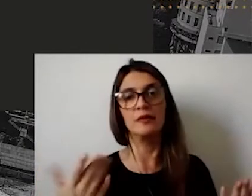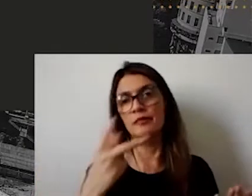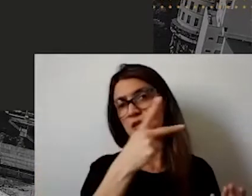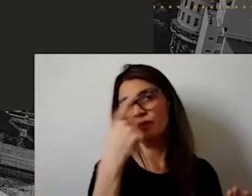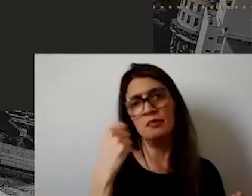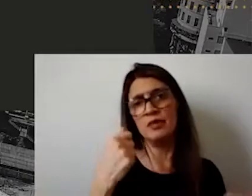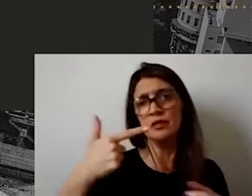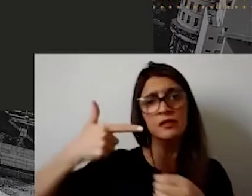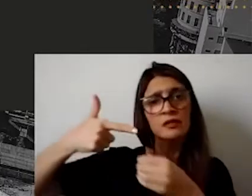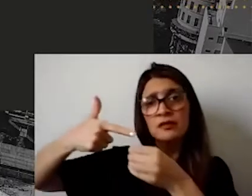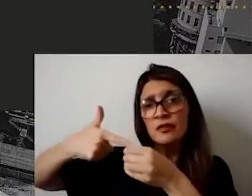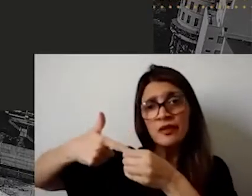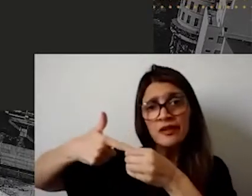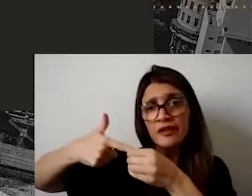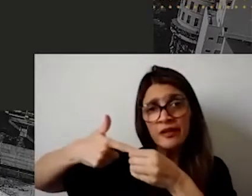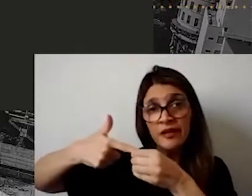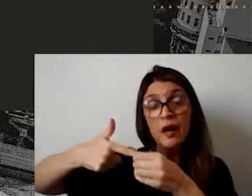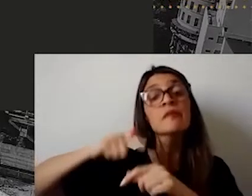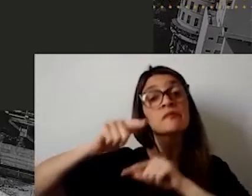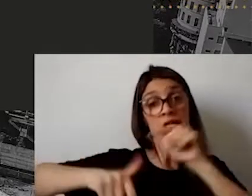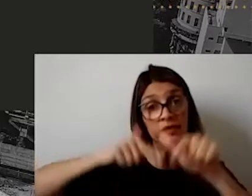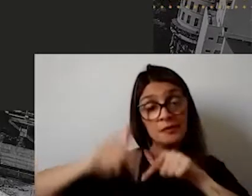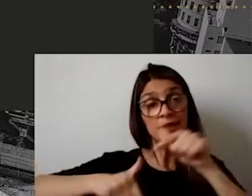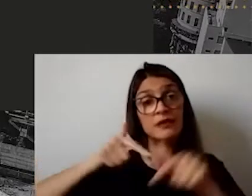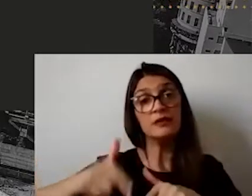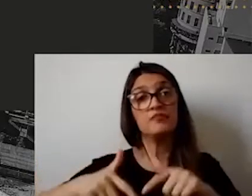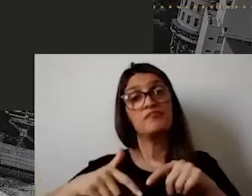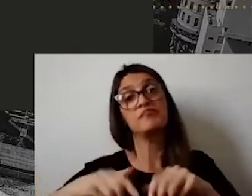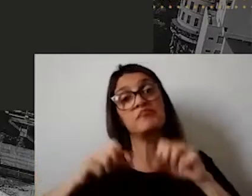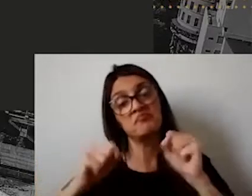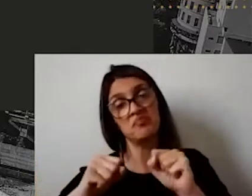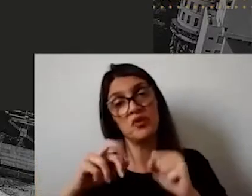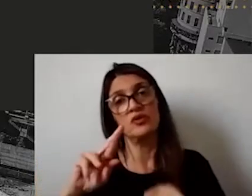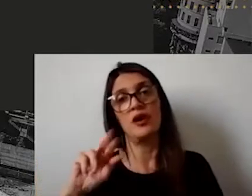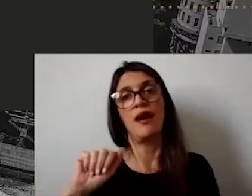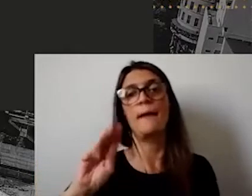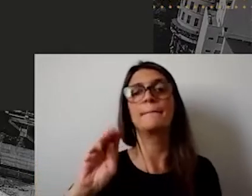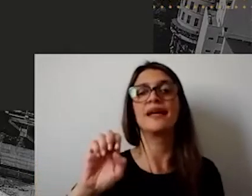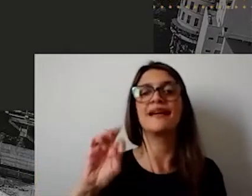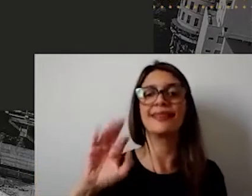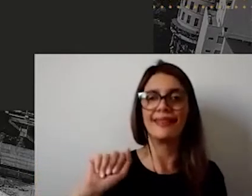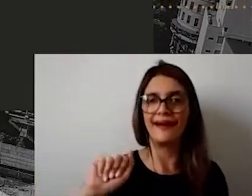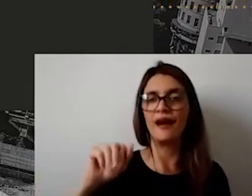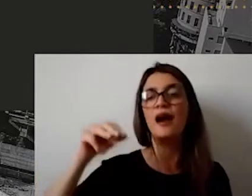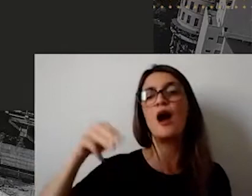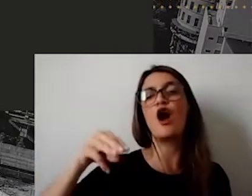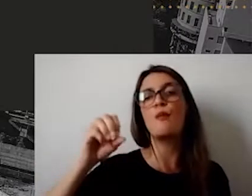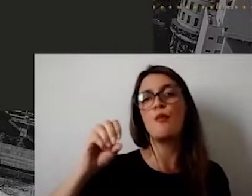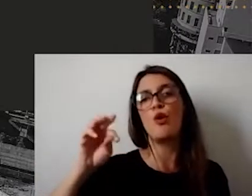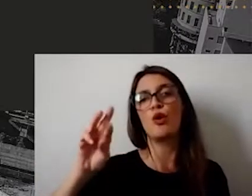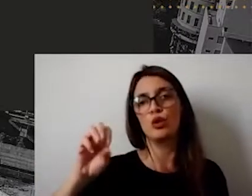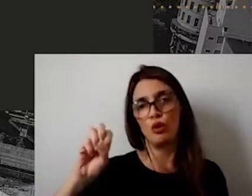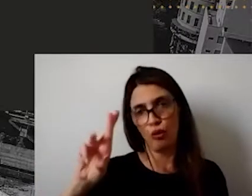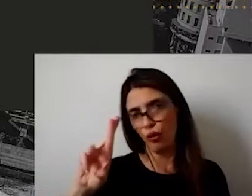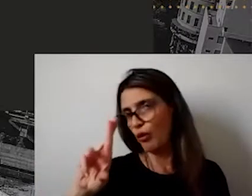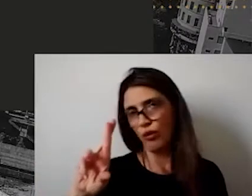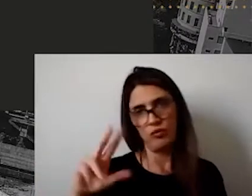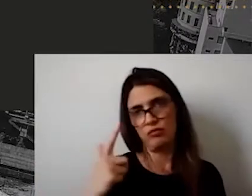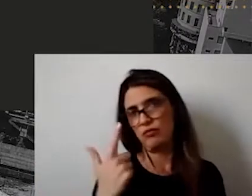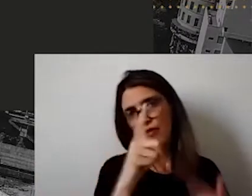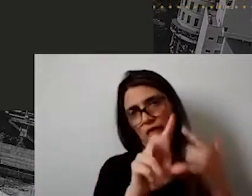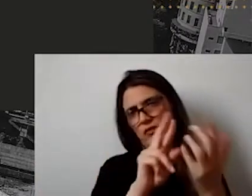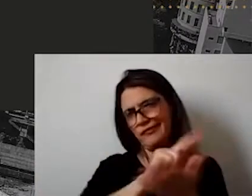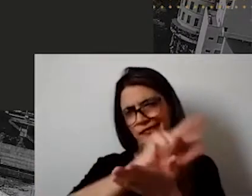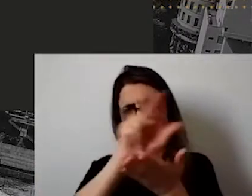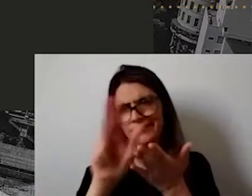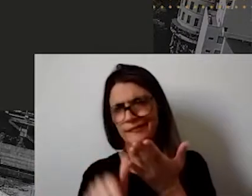para botar naquilo que ela tiver, pode ser um rabeta, pode ser um motor de popa, pode ser o que for. Então, a gente montou uma estrutura super